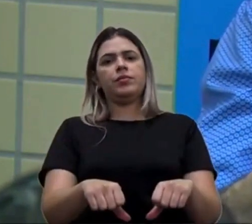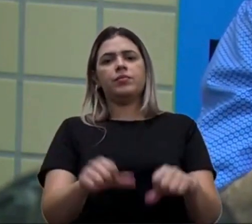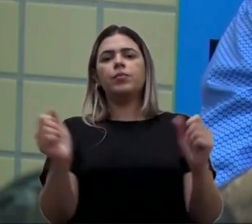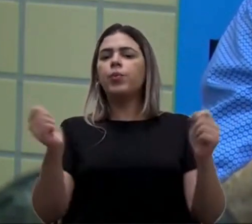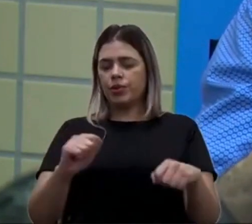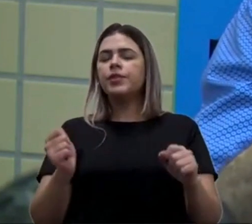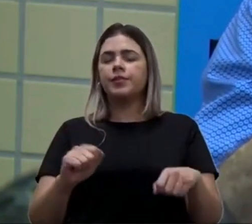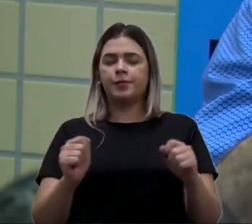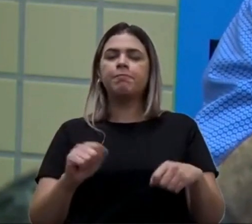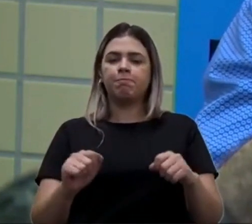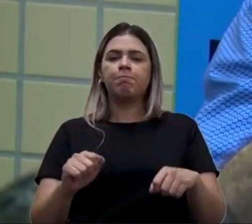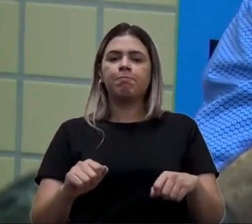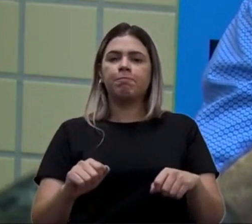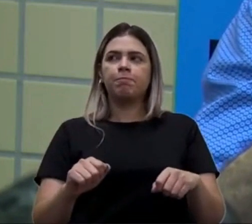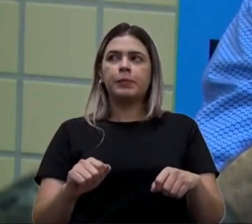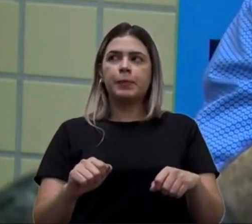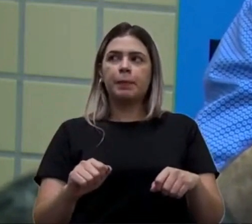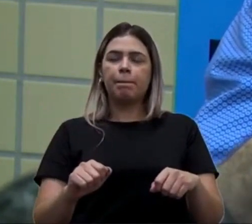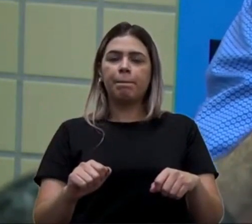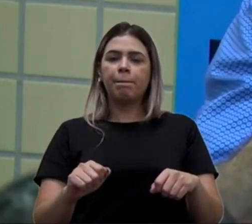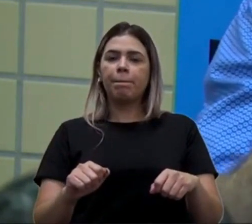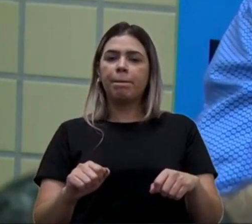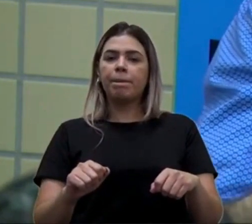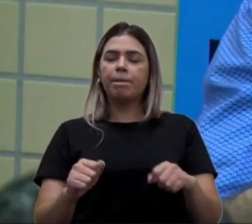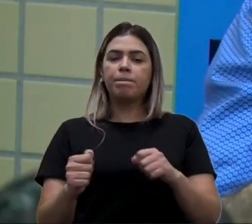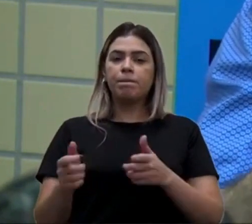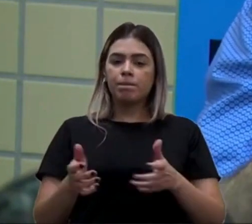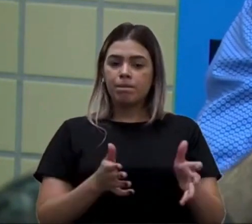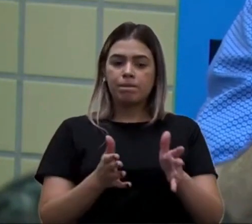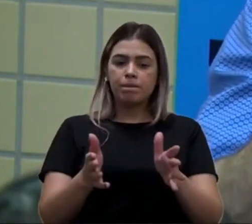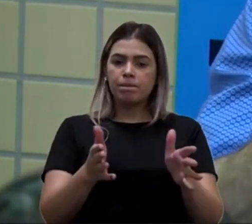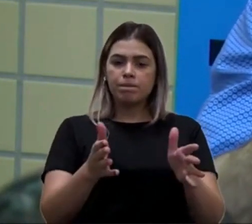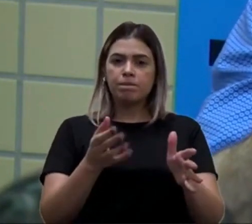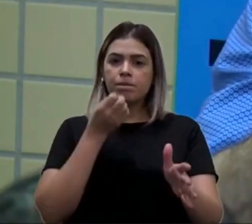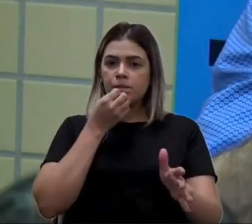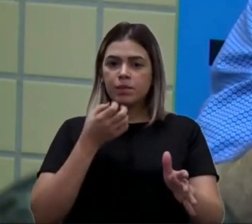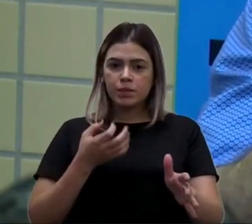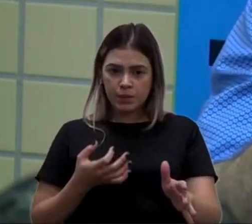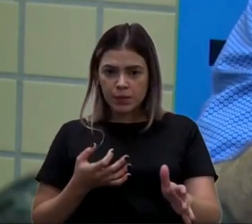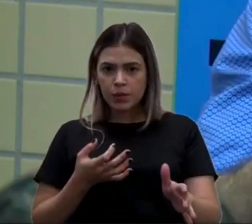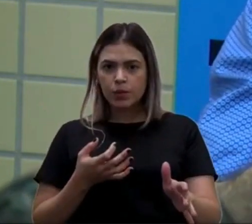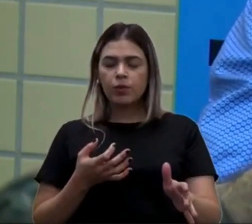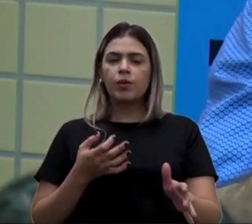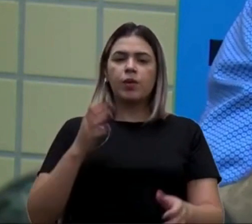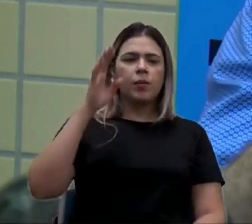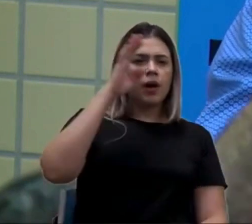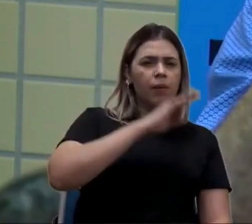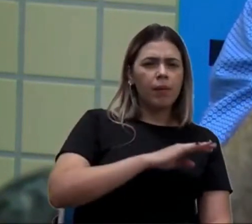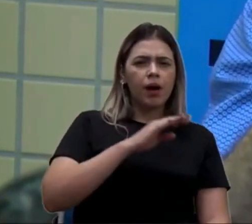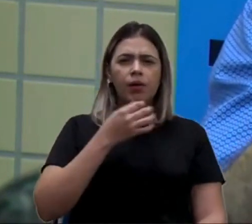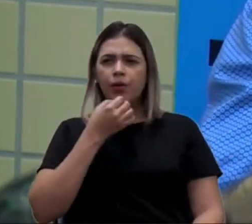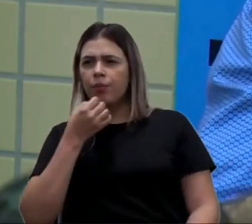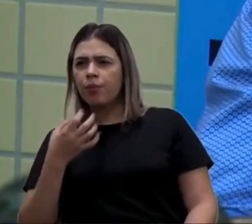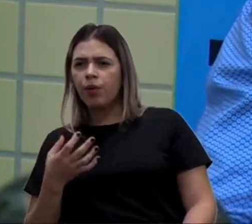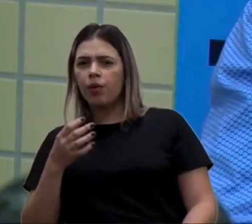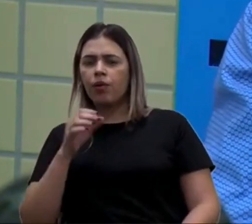pior e que um bom caminho para isso tudo que é mal e que é bom é